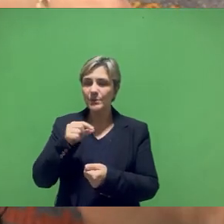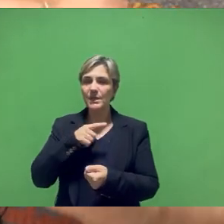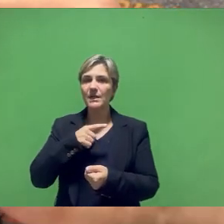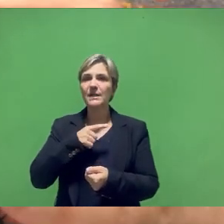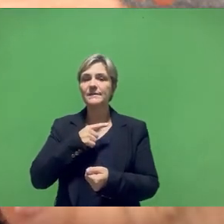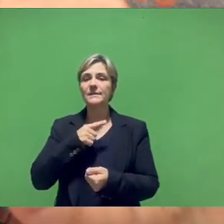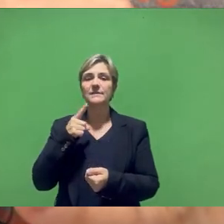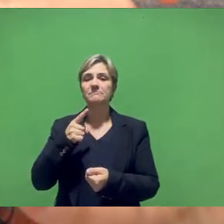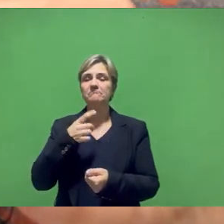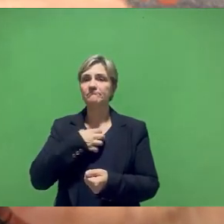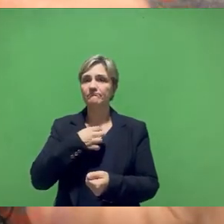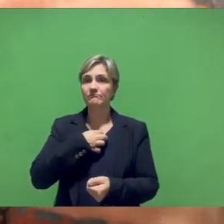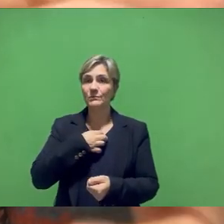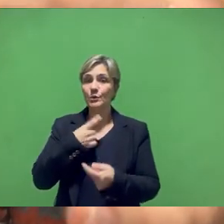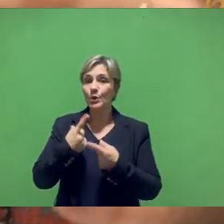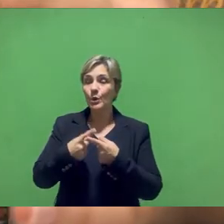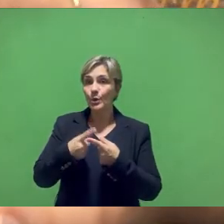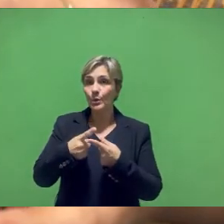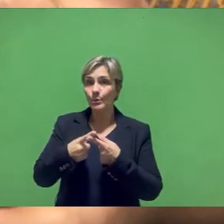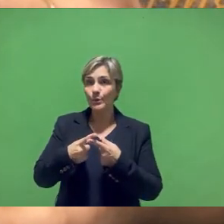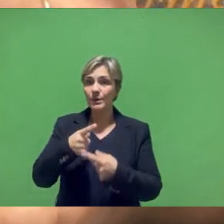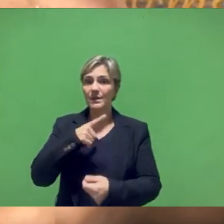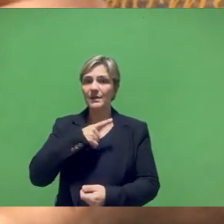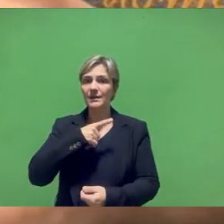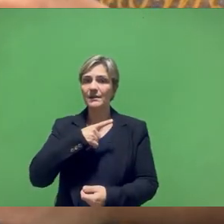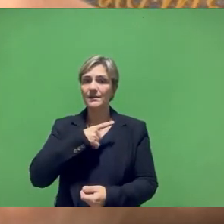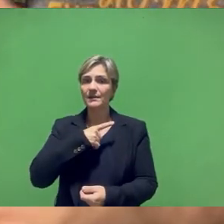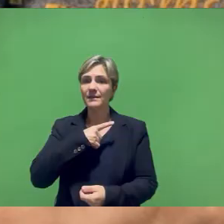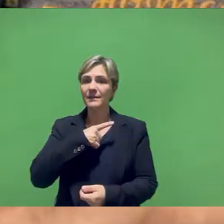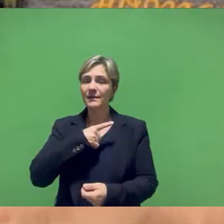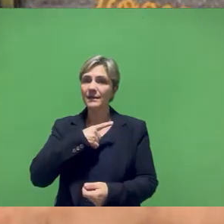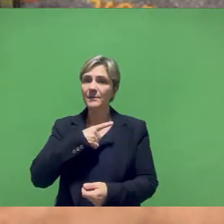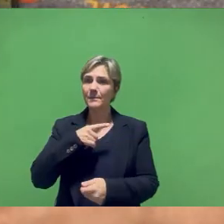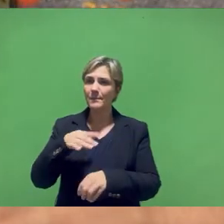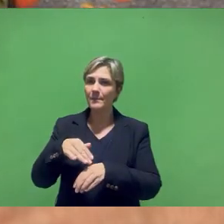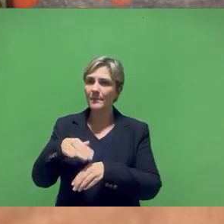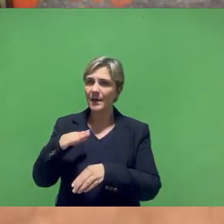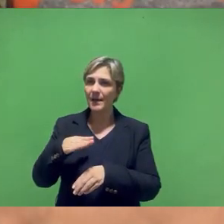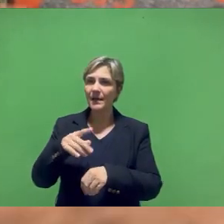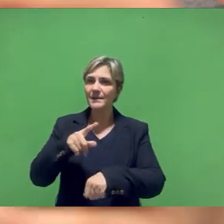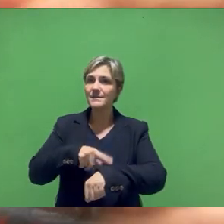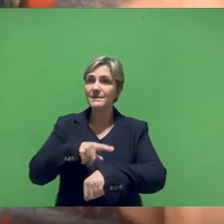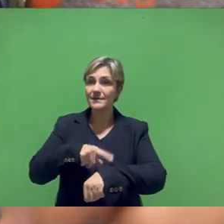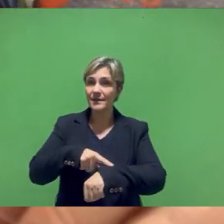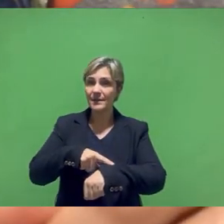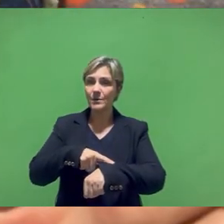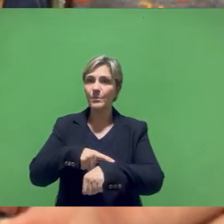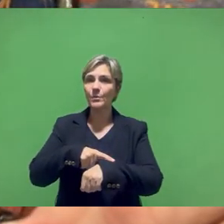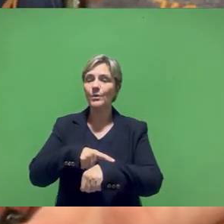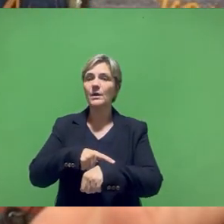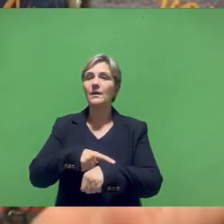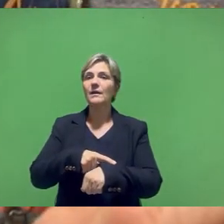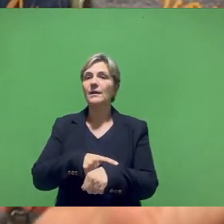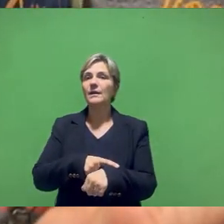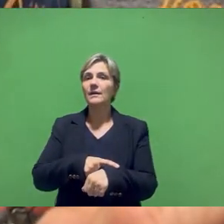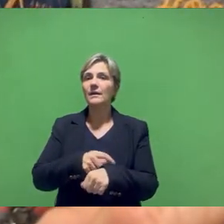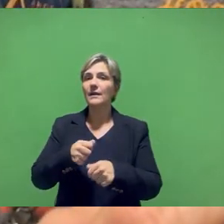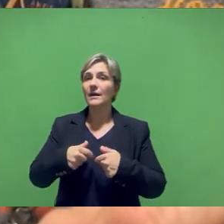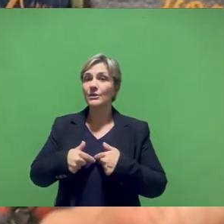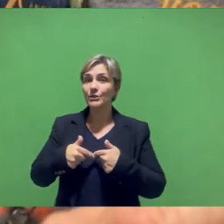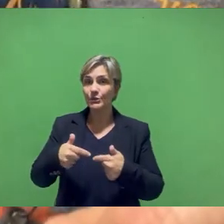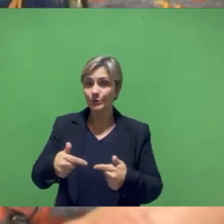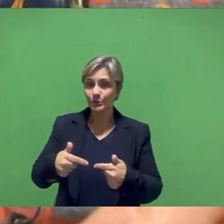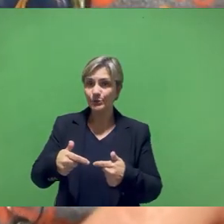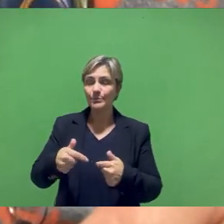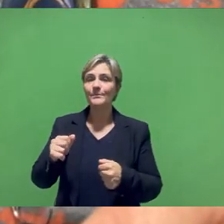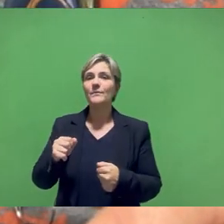Ela tá dessa forma porque ela fica mais tempo agindo no organismo. Ela inicia mais